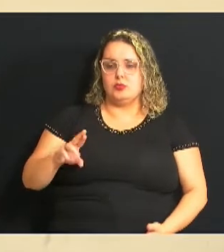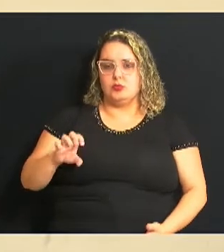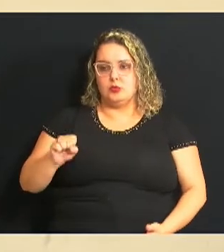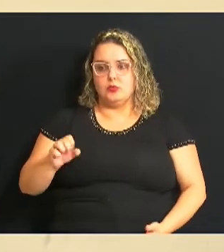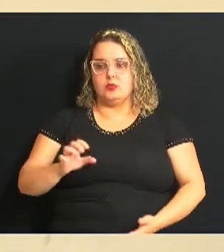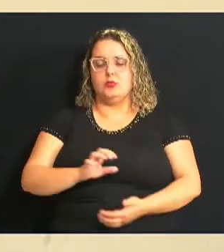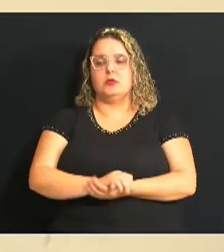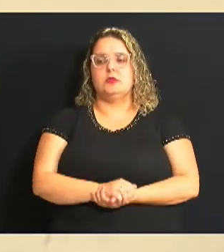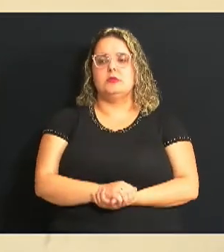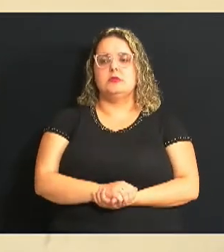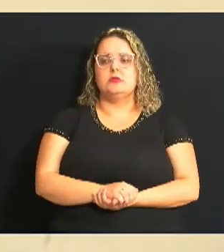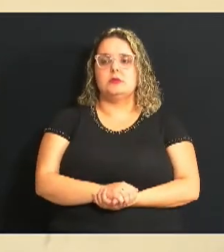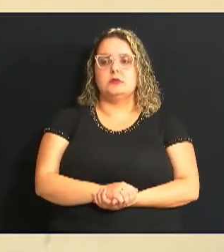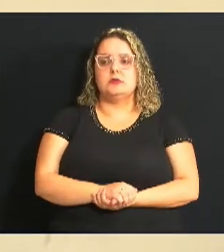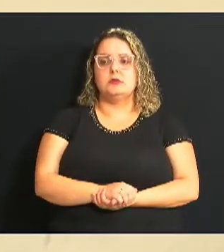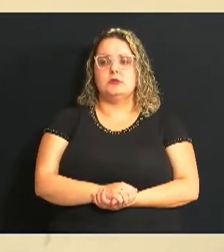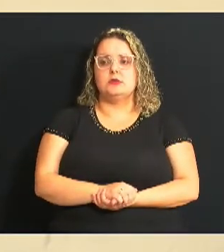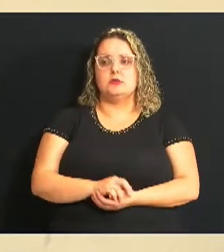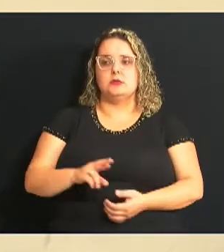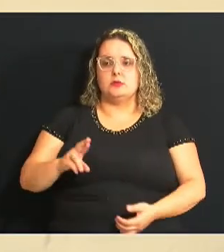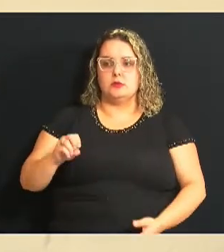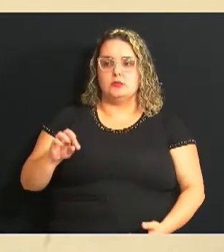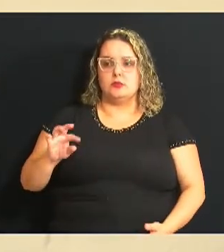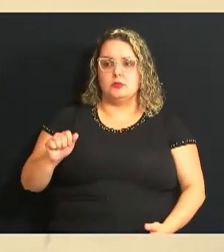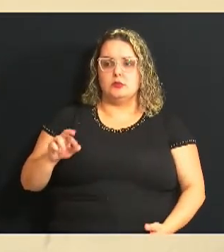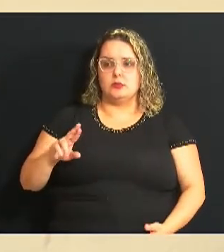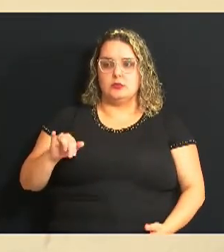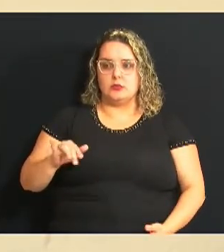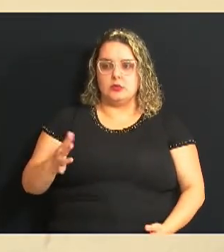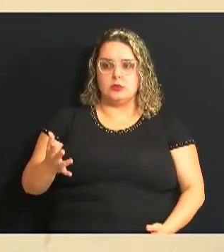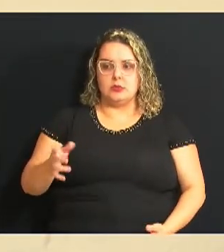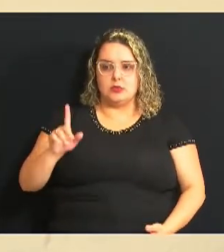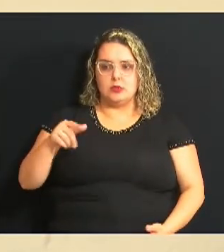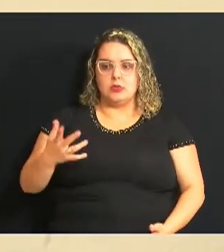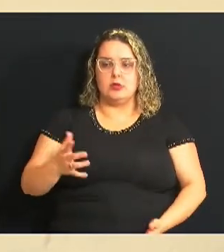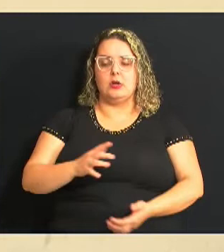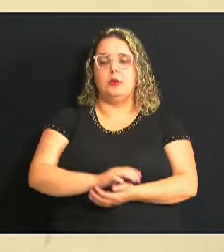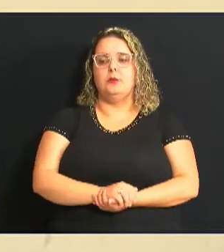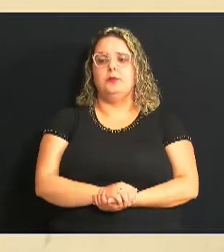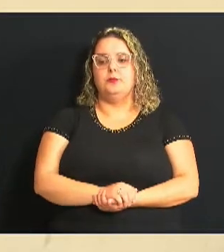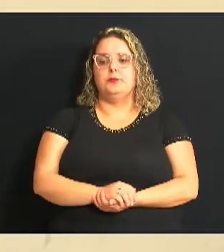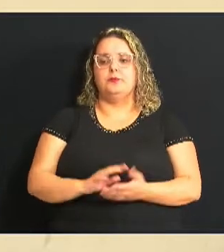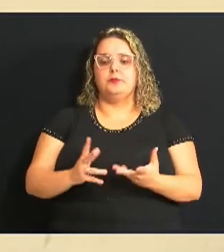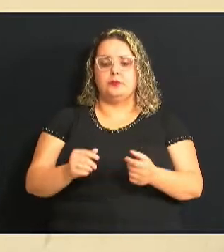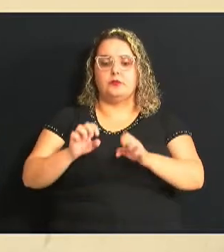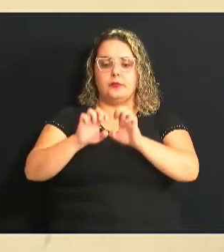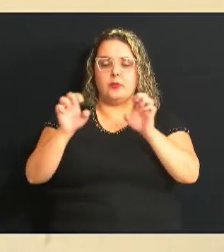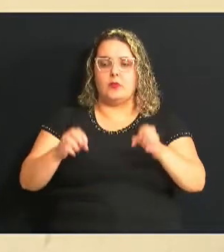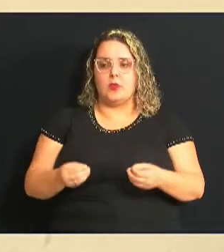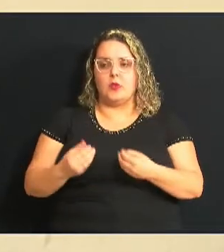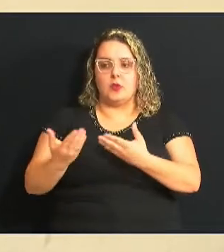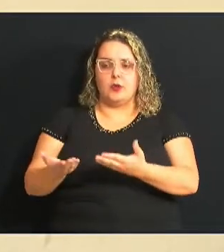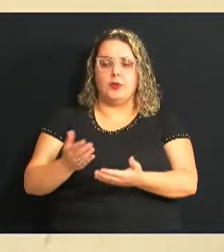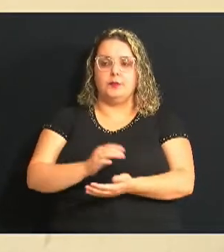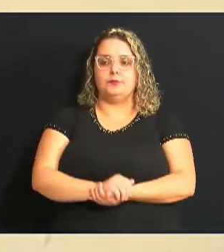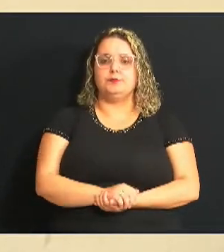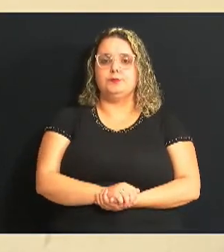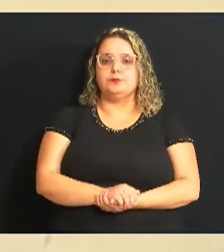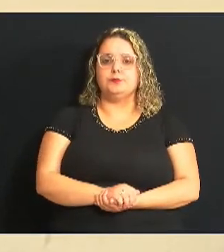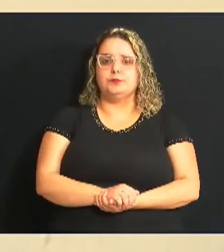que o Rotary, né, clube que dá toda a estrutura para eles, e eu pude